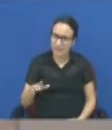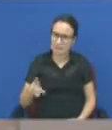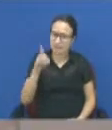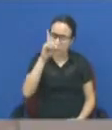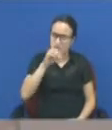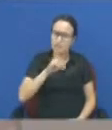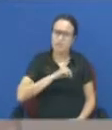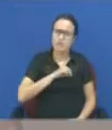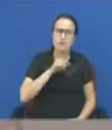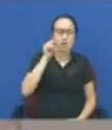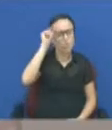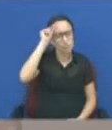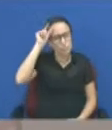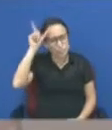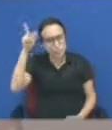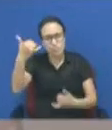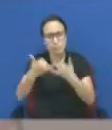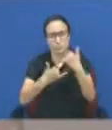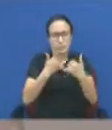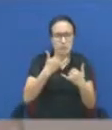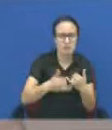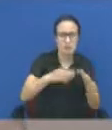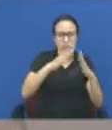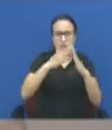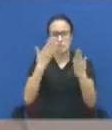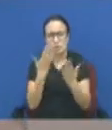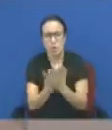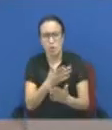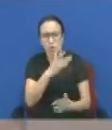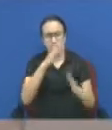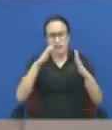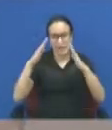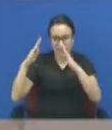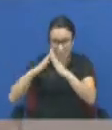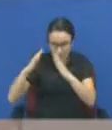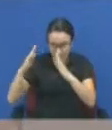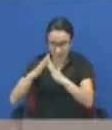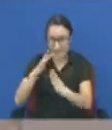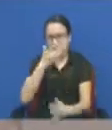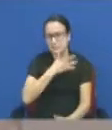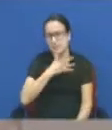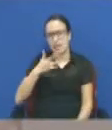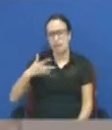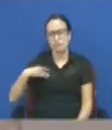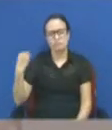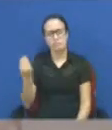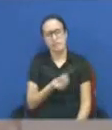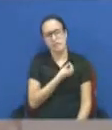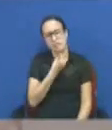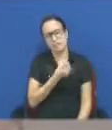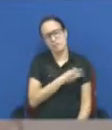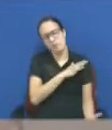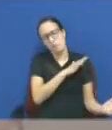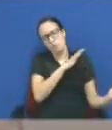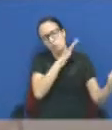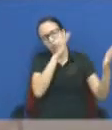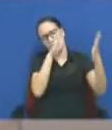direito à cultura, tem direito à moradia, à saúde, à vida plena de uma